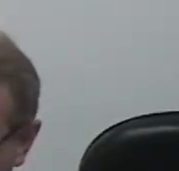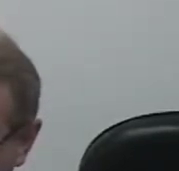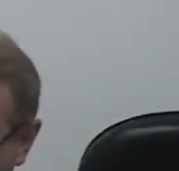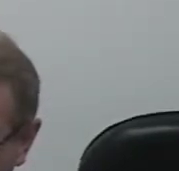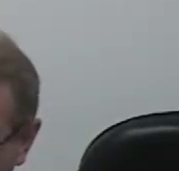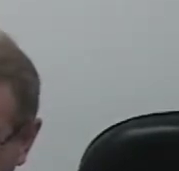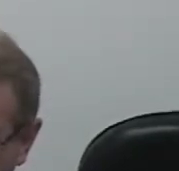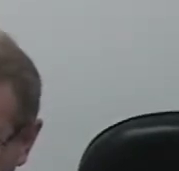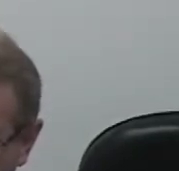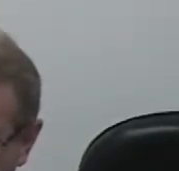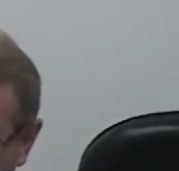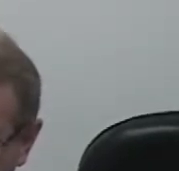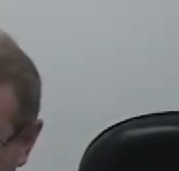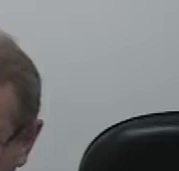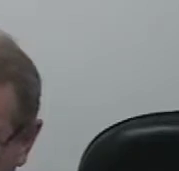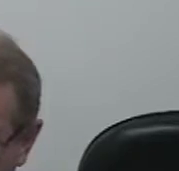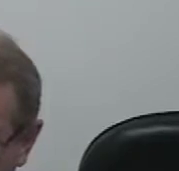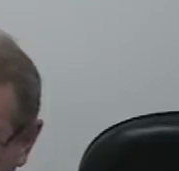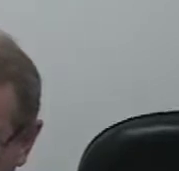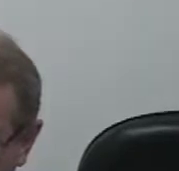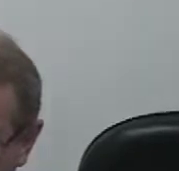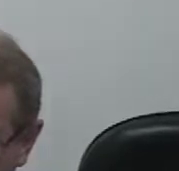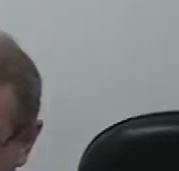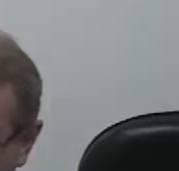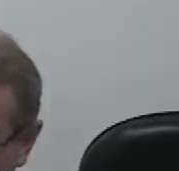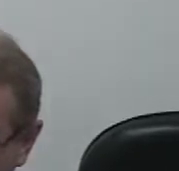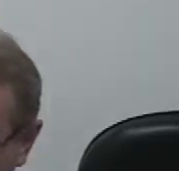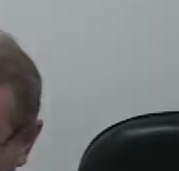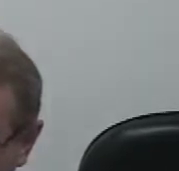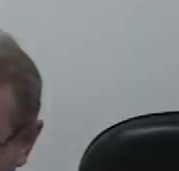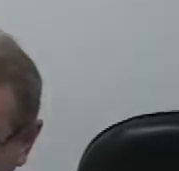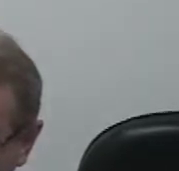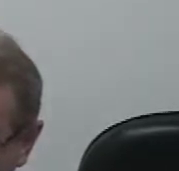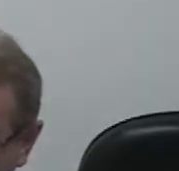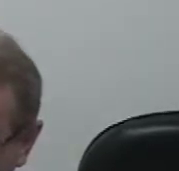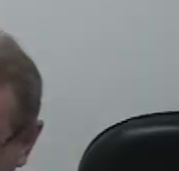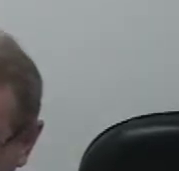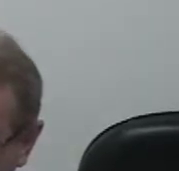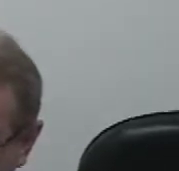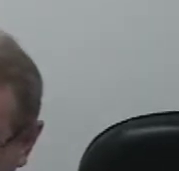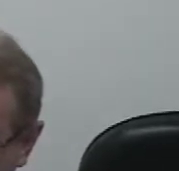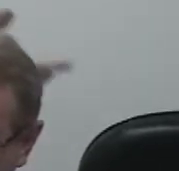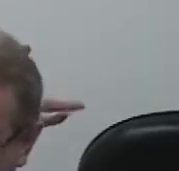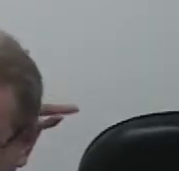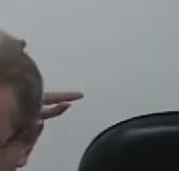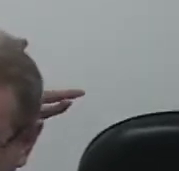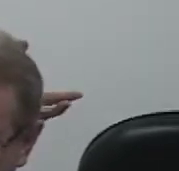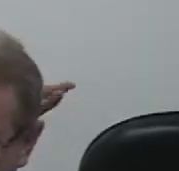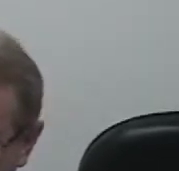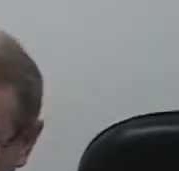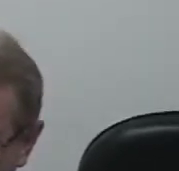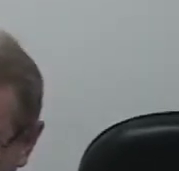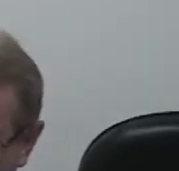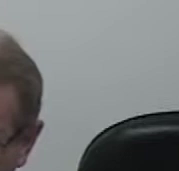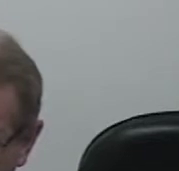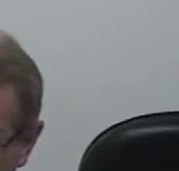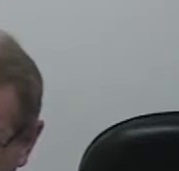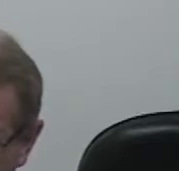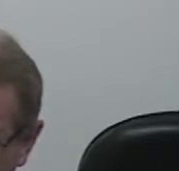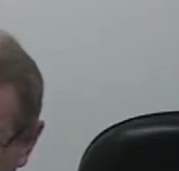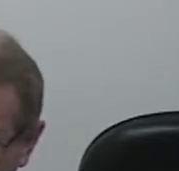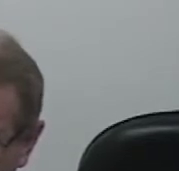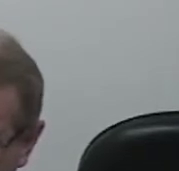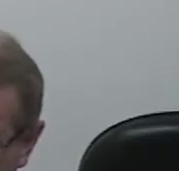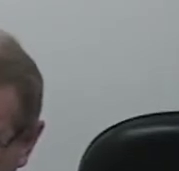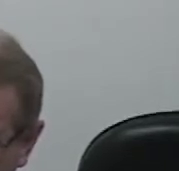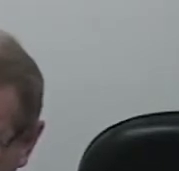atestado de que ele passou pelo médico. Vamos orientar, porque não temos como fiscalizar essas pessoas por conta, né? Então, eu acho que foi